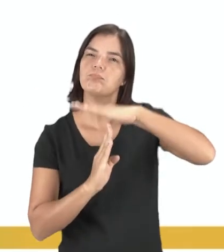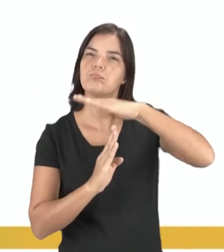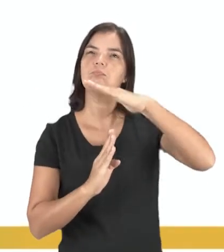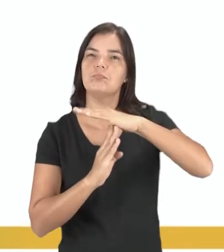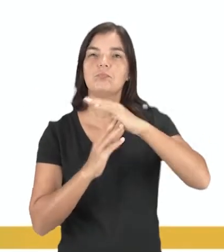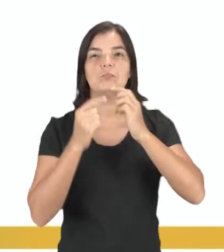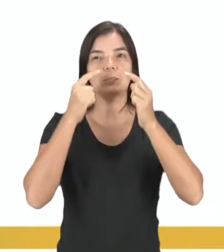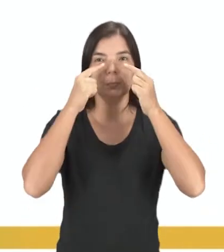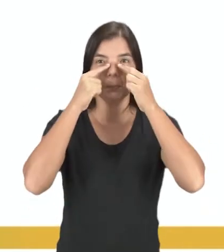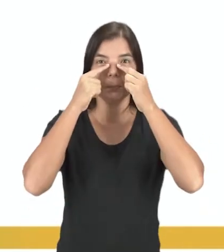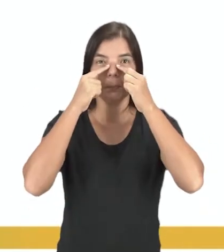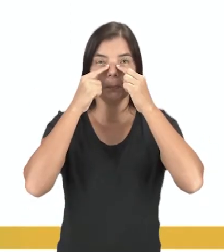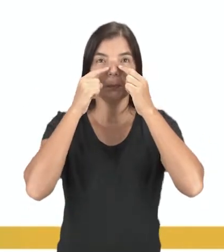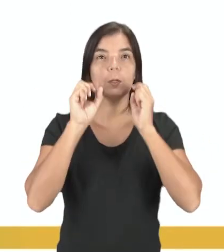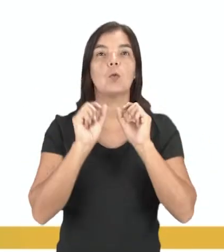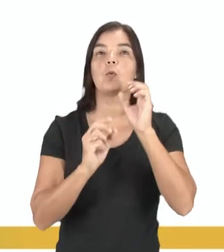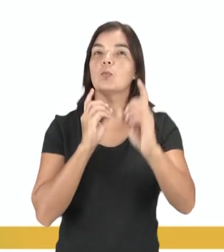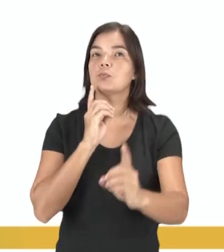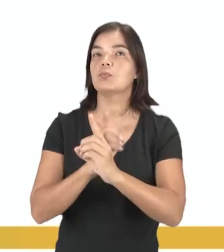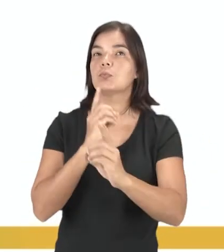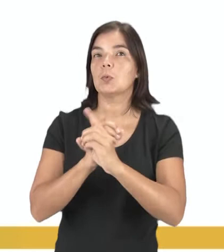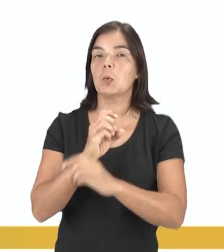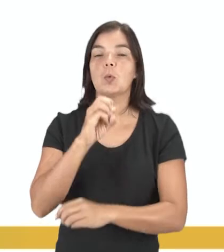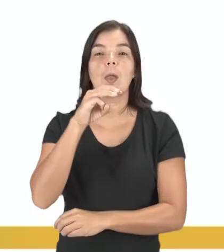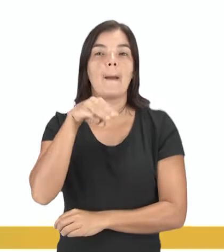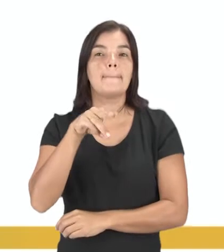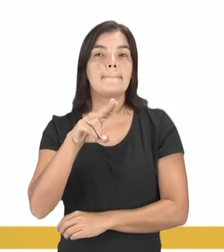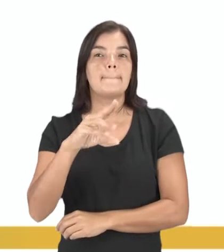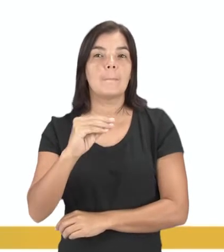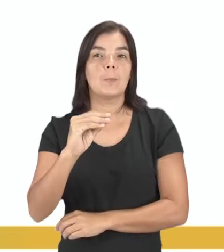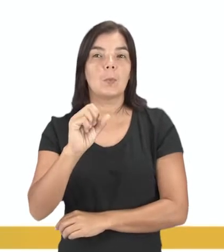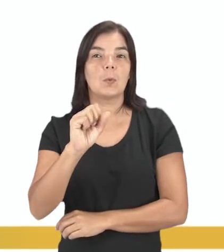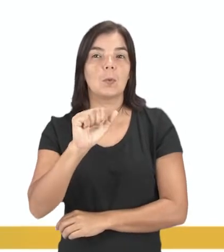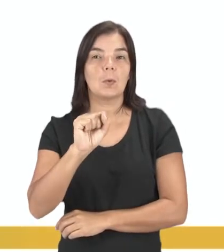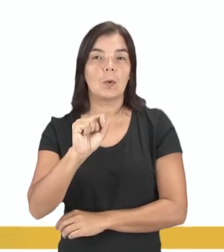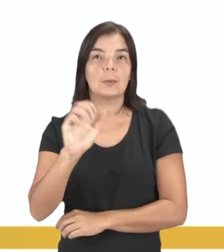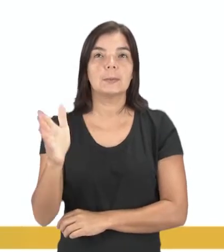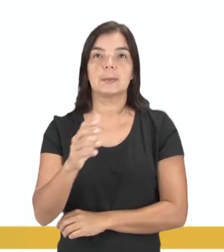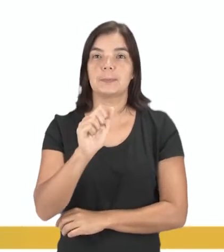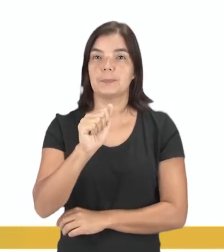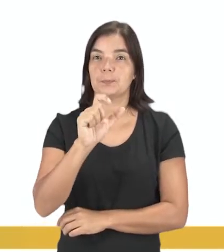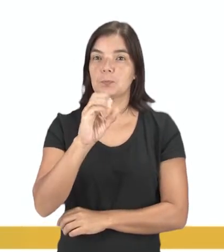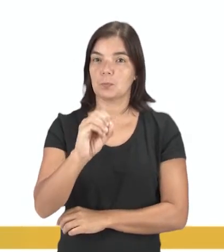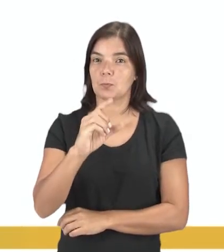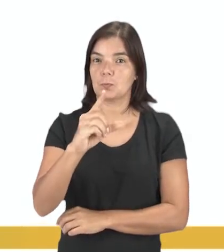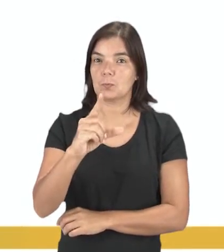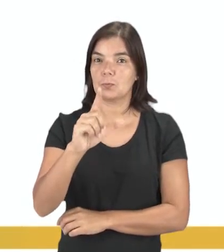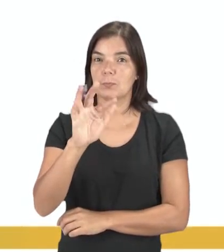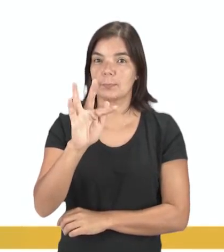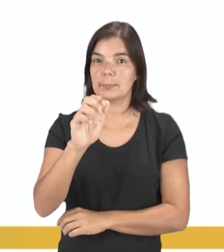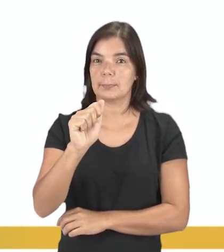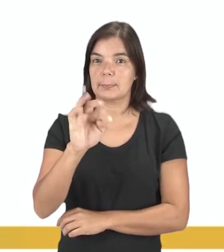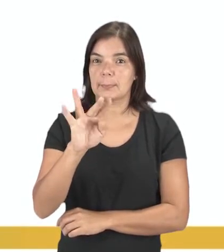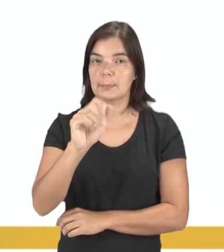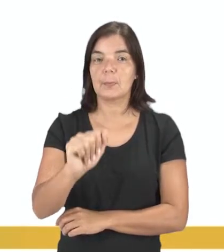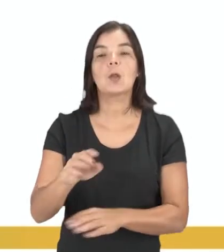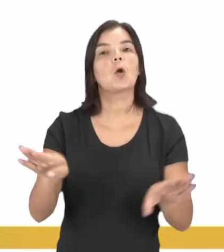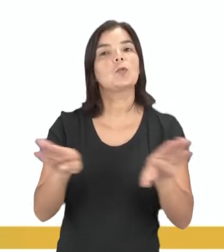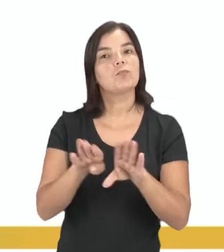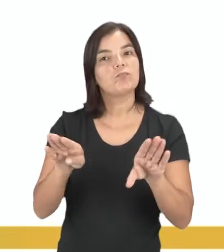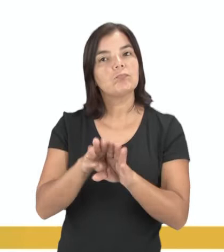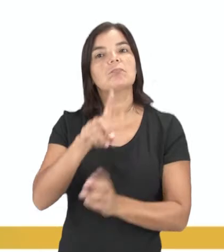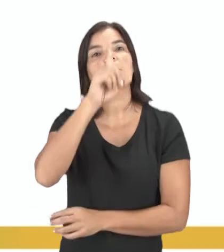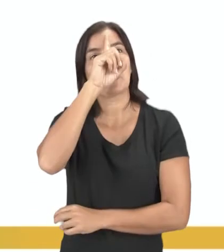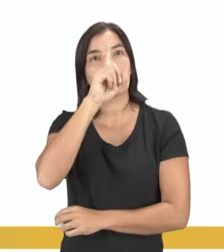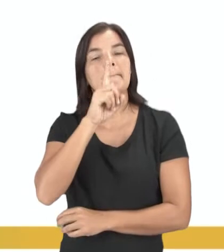nasal, encontramos a mucosa olfativa, também chamada de mucosa amarela, composta por